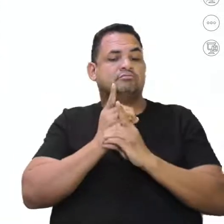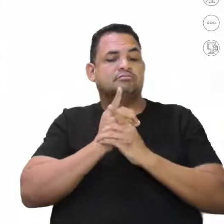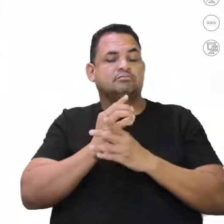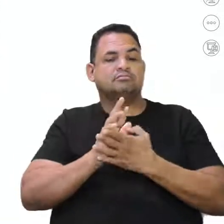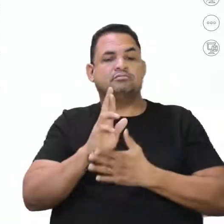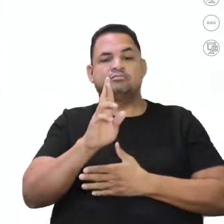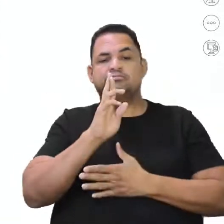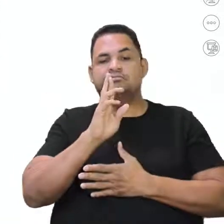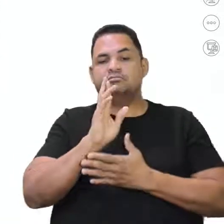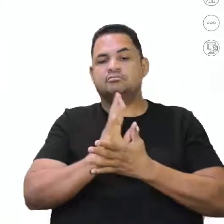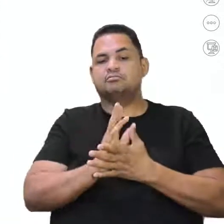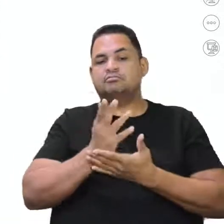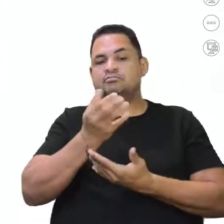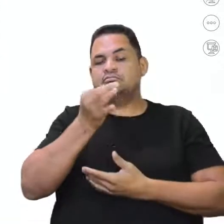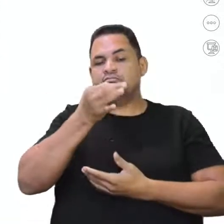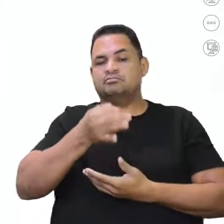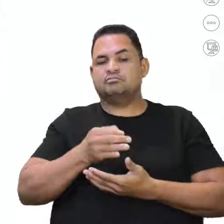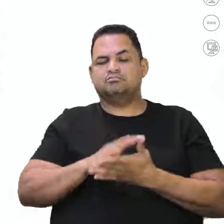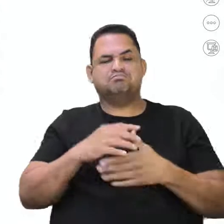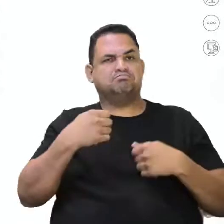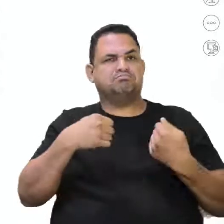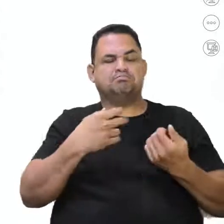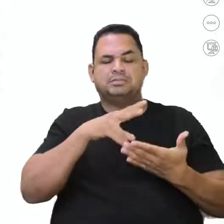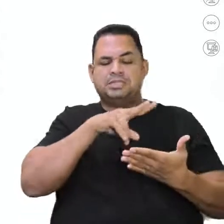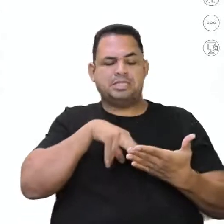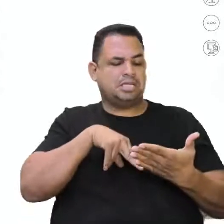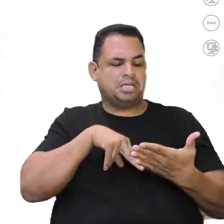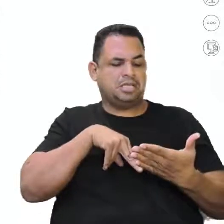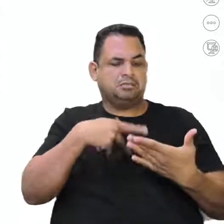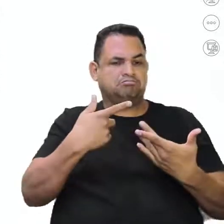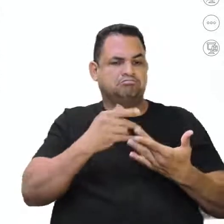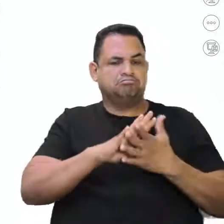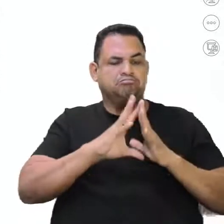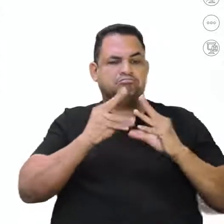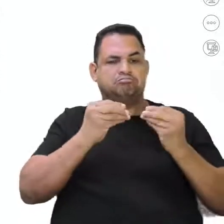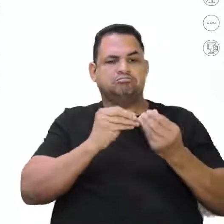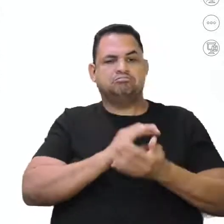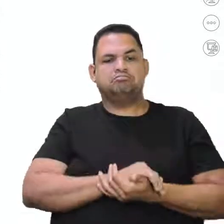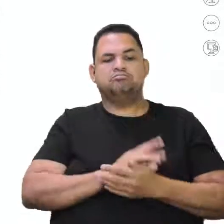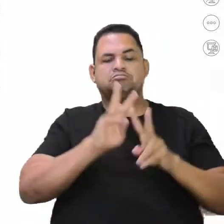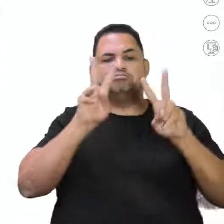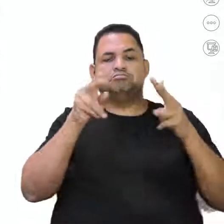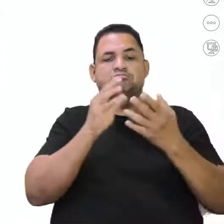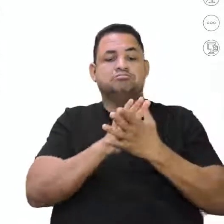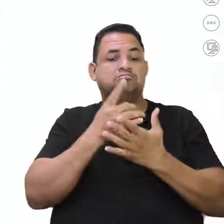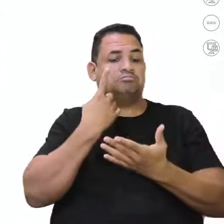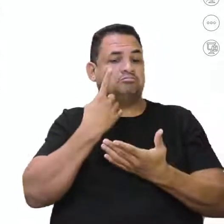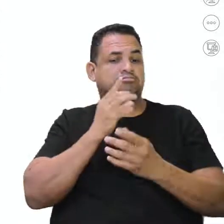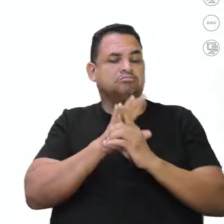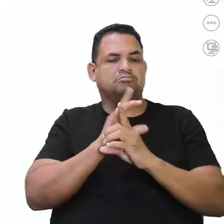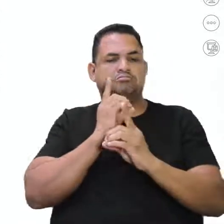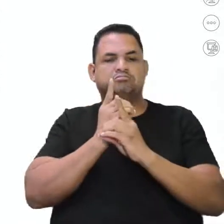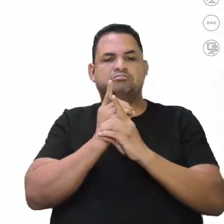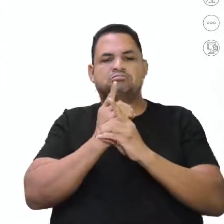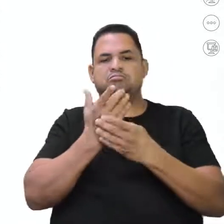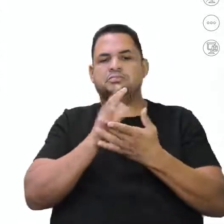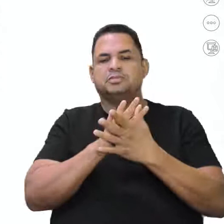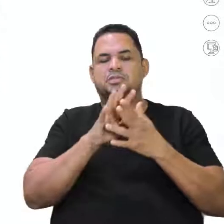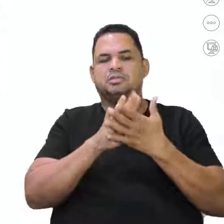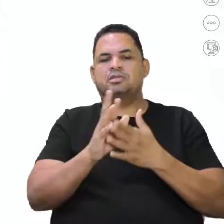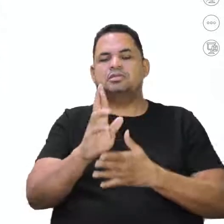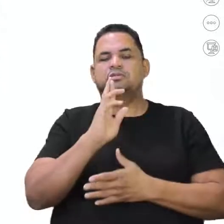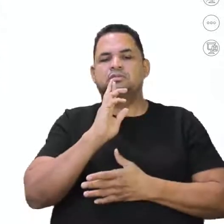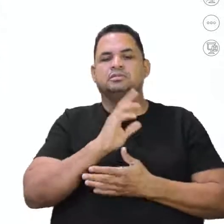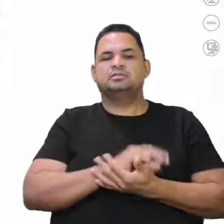resposta correta. Você nem precisa ler o texto todo. No título é a resposta que eles estão pedindo no enunciado.